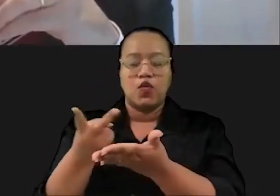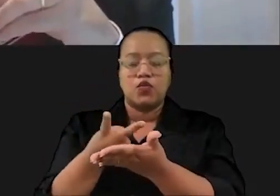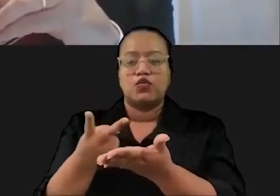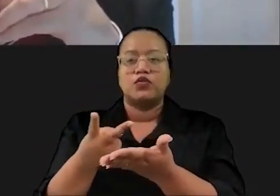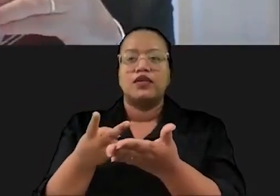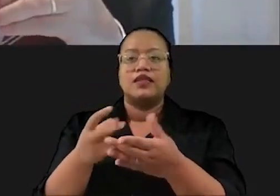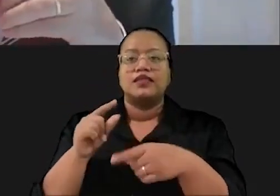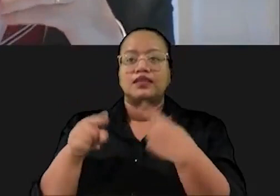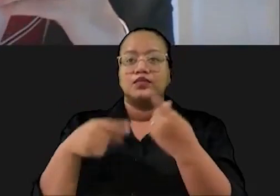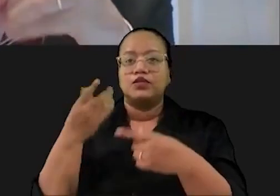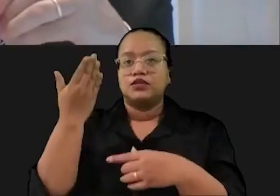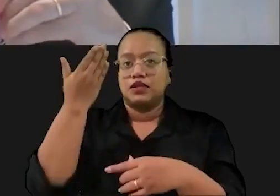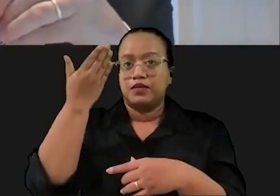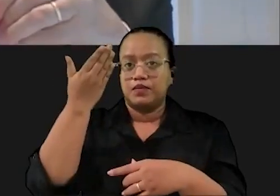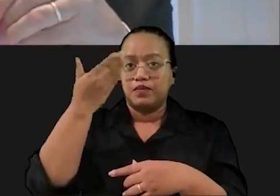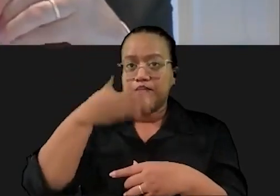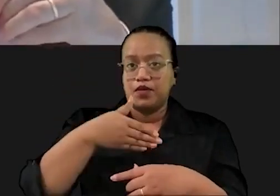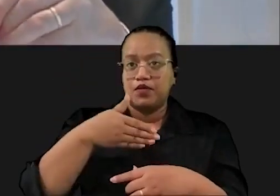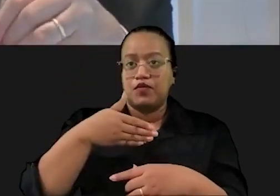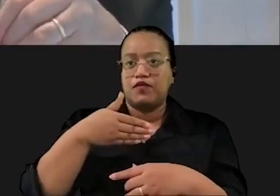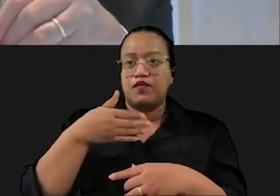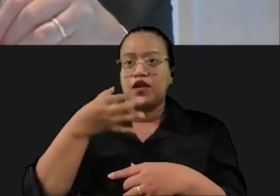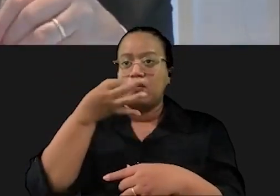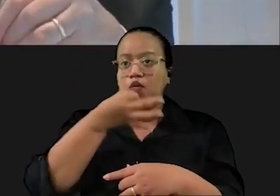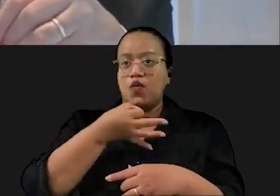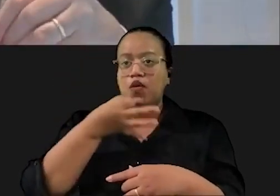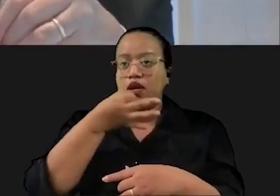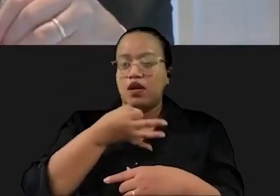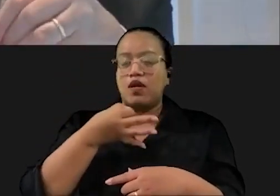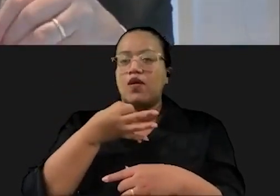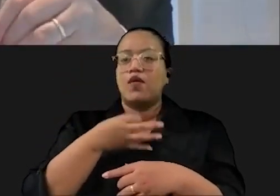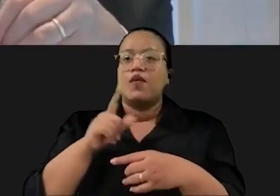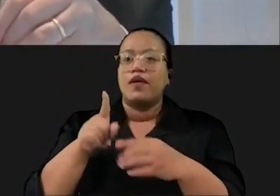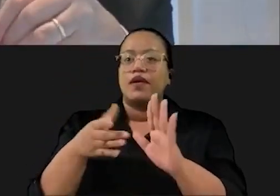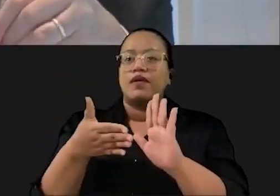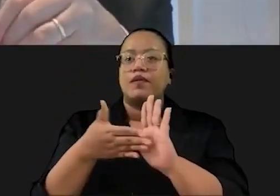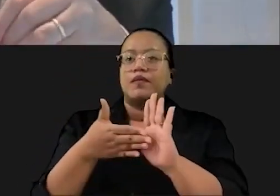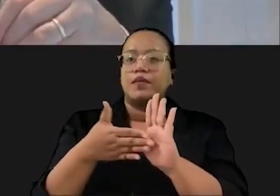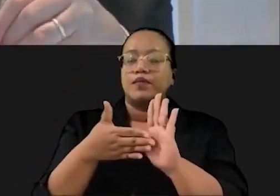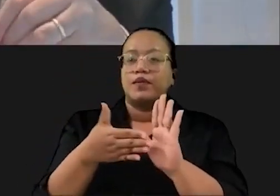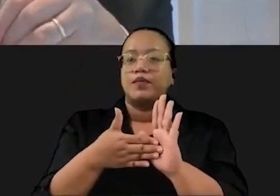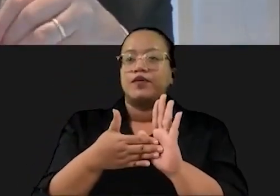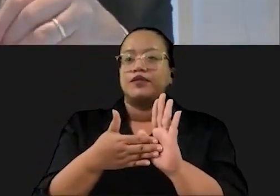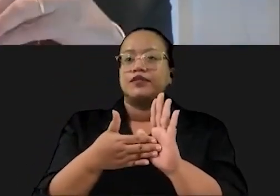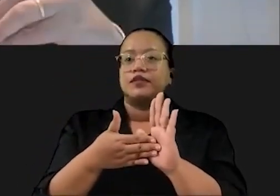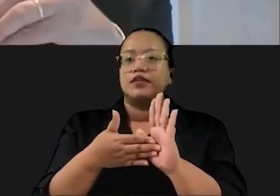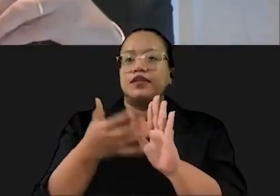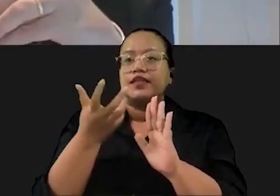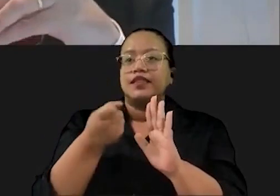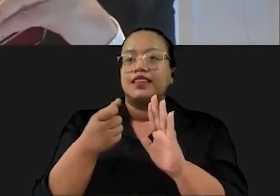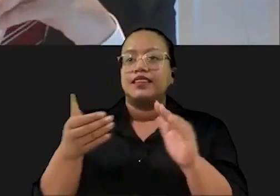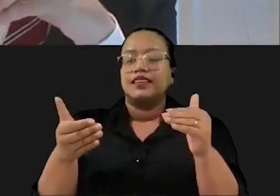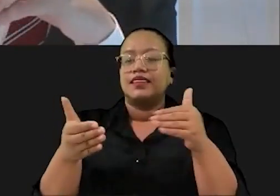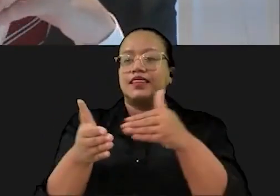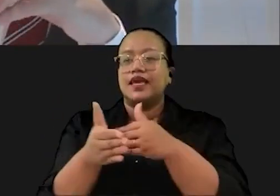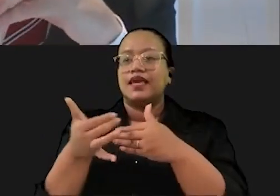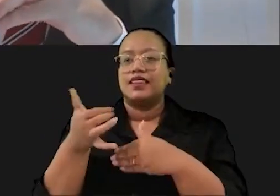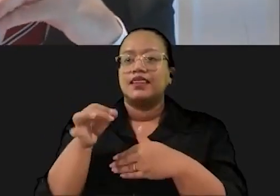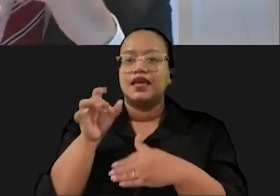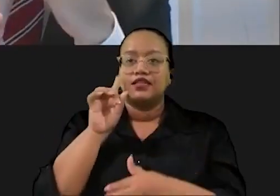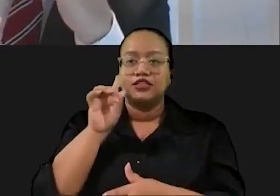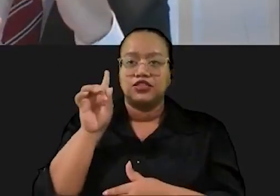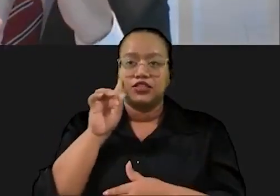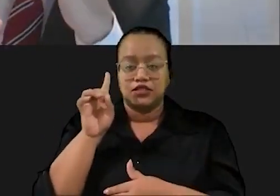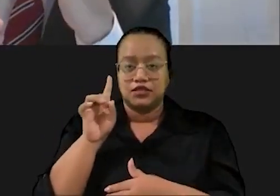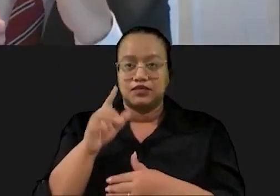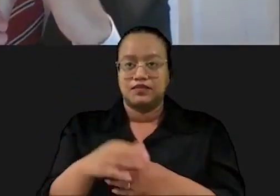uma proposta de acordo para a implantação do benefício em 10 dias. Né? Ali, nesse modelo, já era exitoso, a gente já